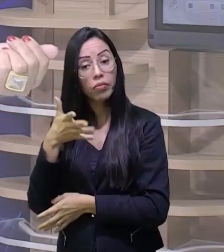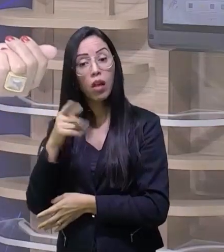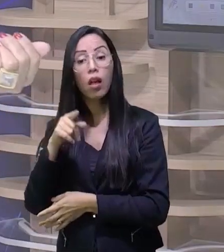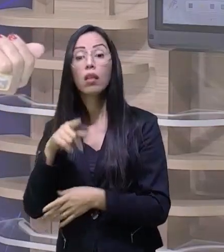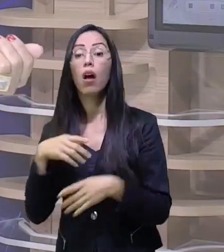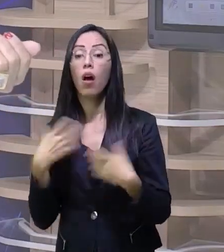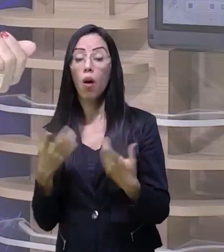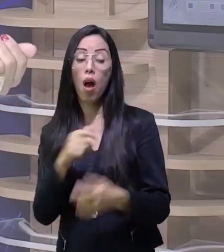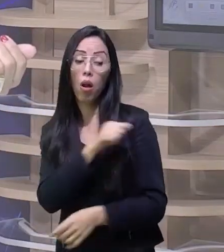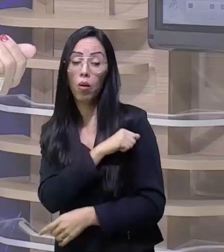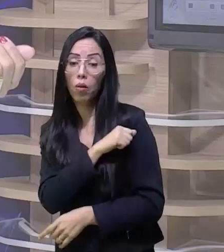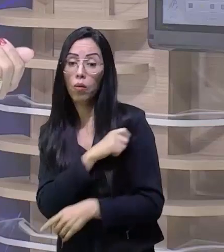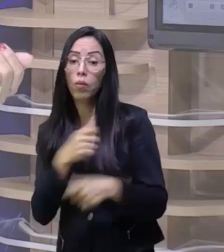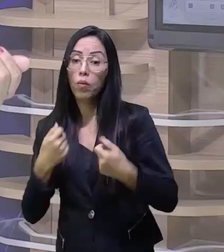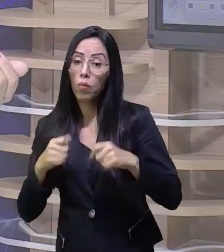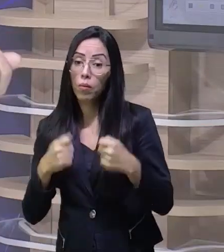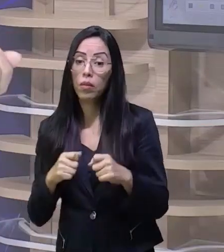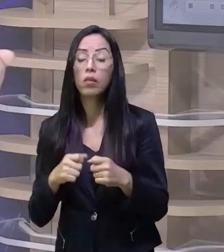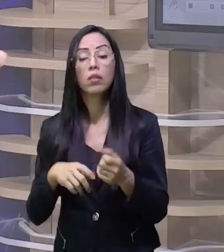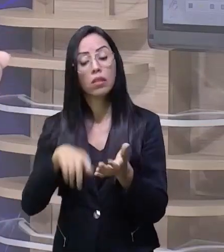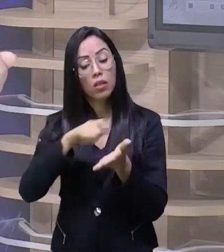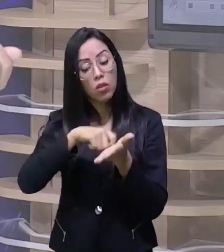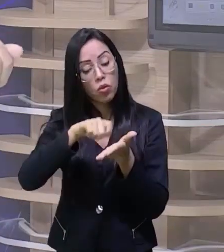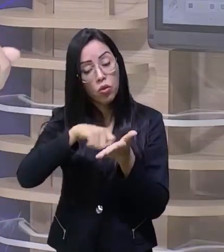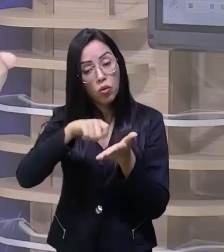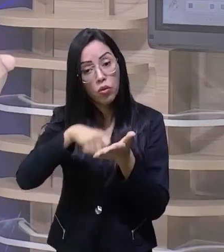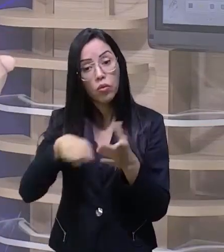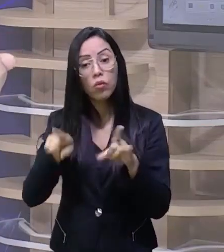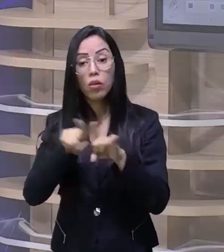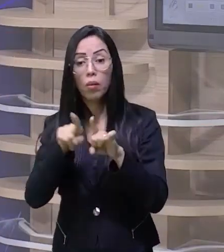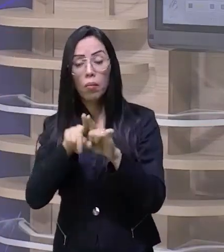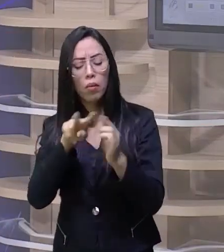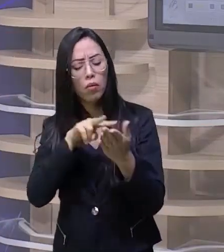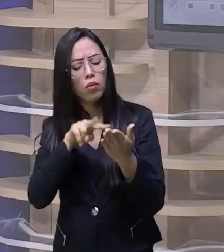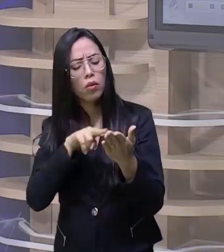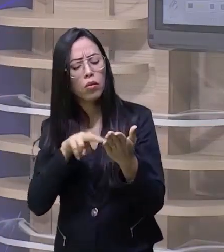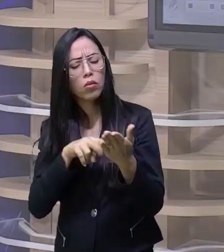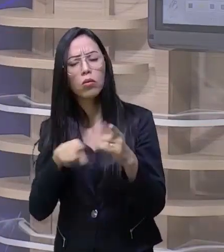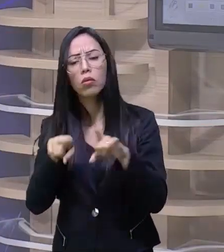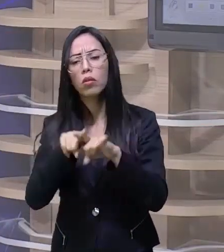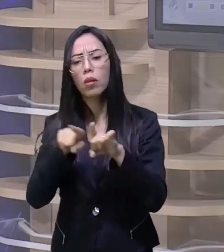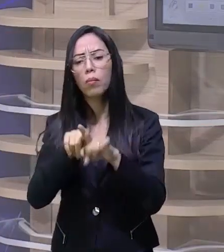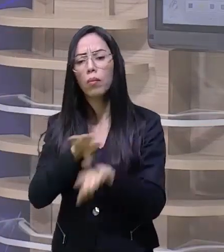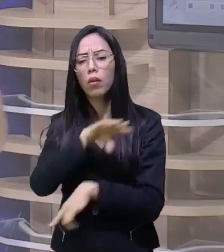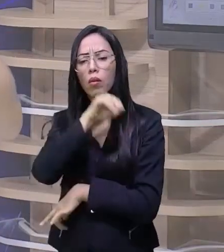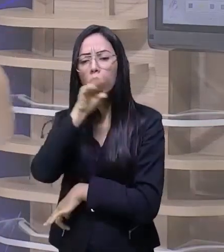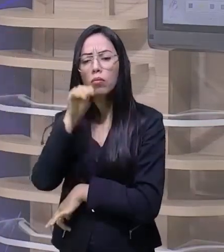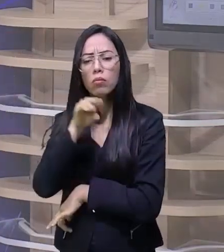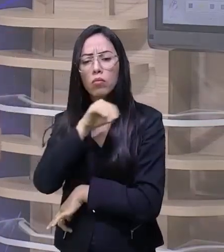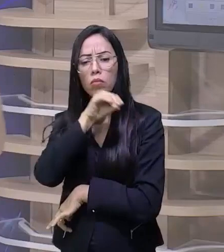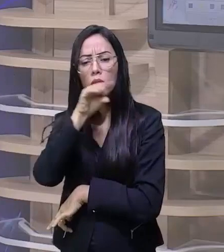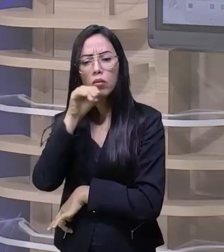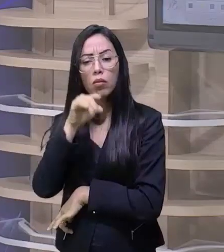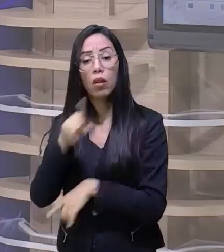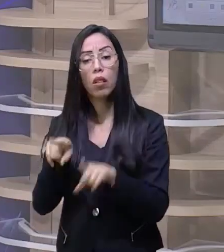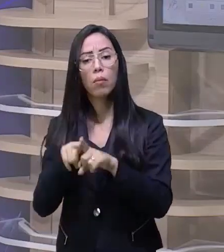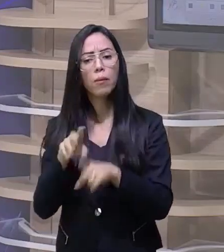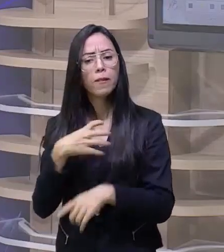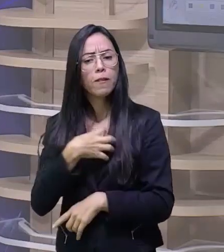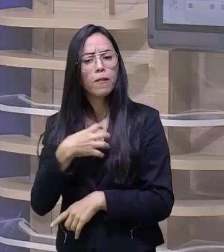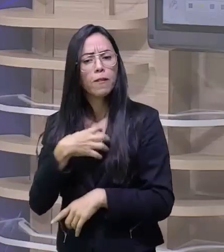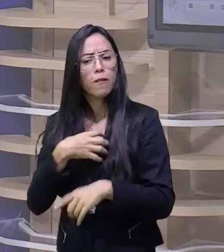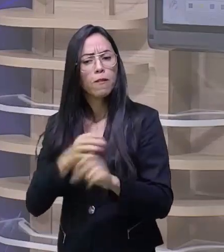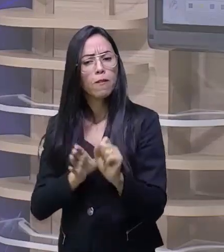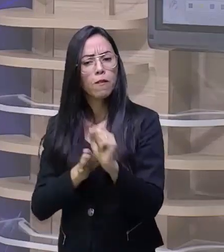do aluno, principalmente a leitura, né? A oralidade, trabalhar essa questão aí da segurança da criança,